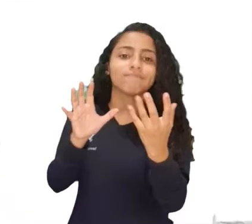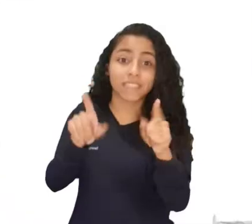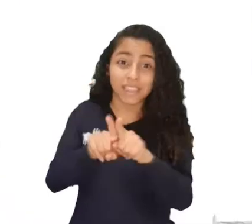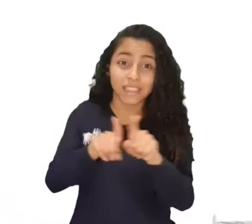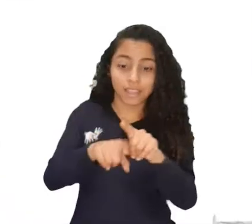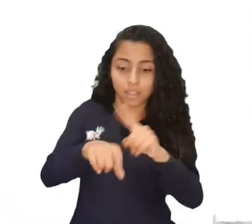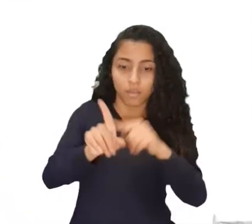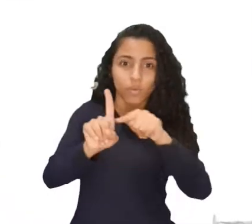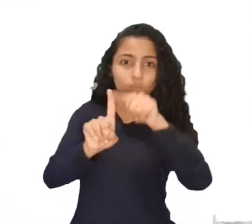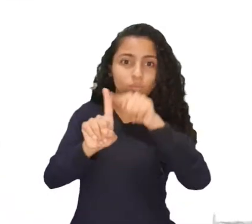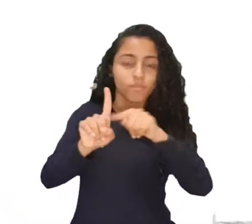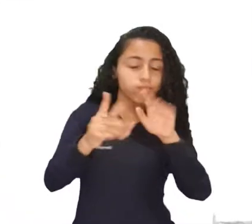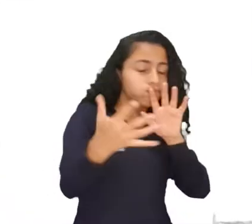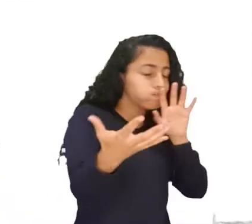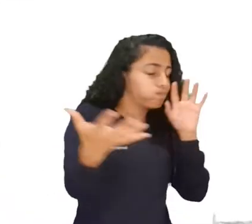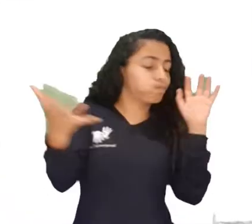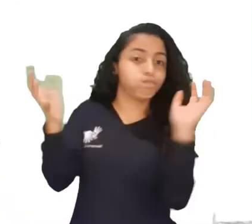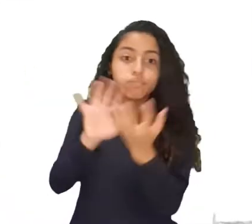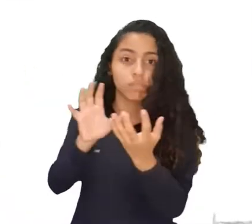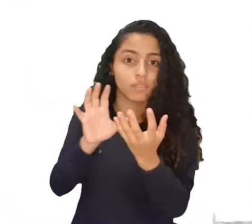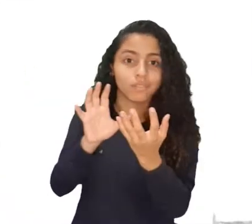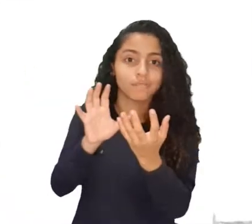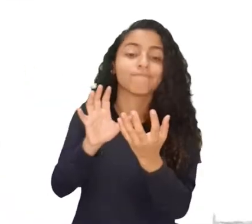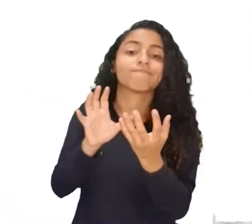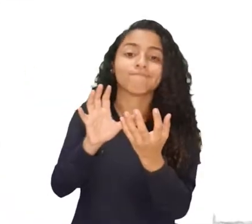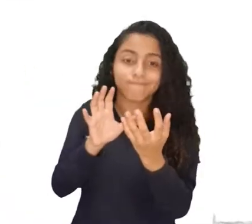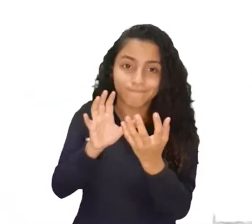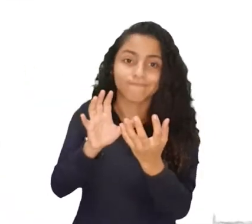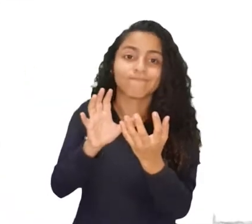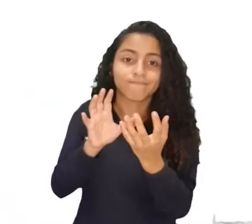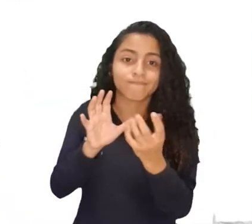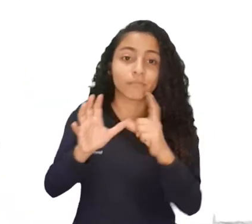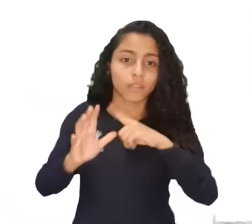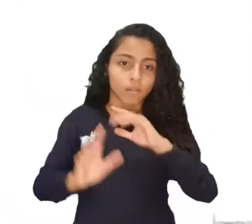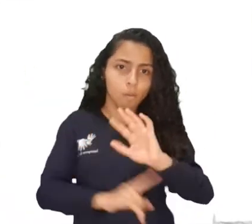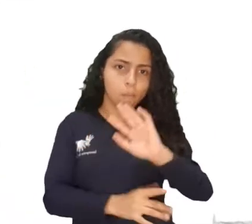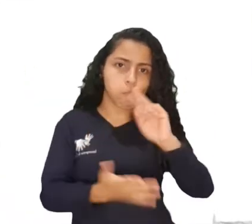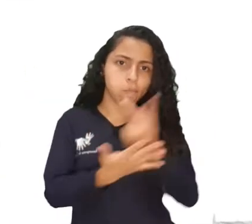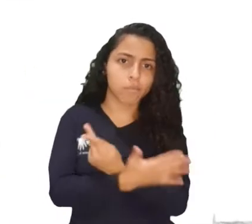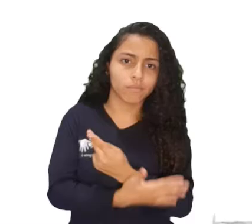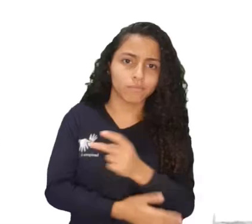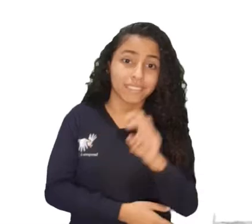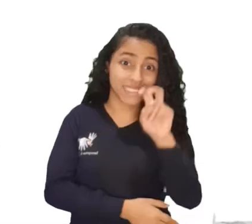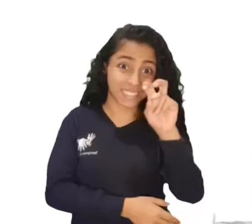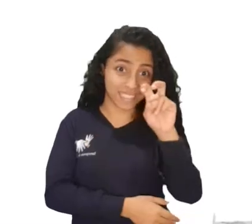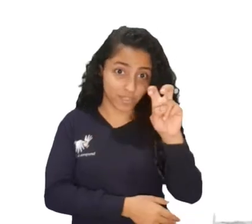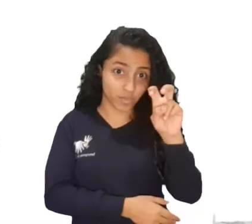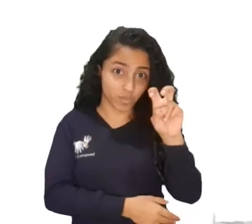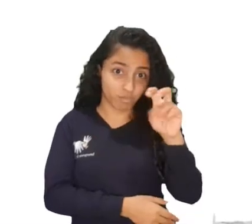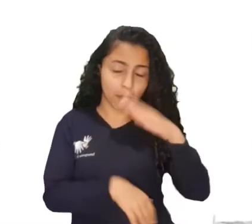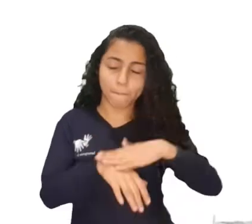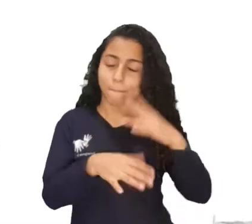Então, os 5 grandes eventos de extinção em massa que a gente conhece